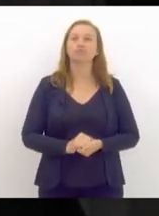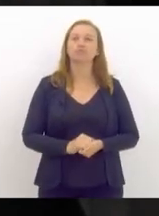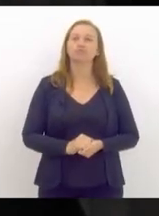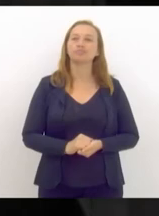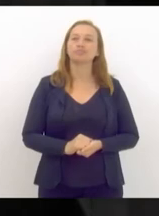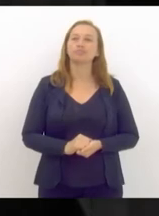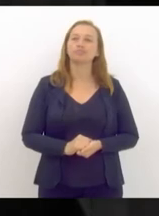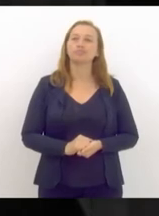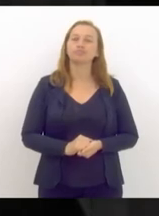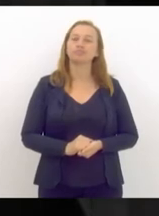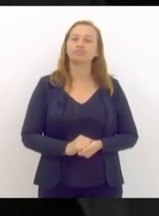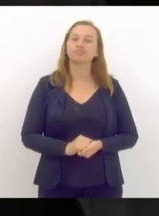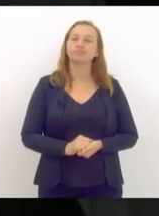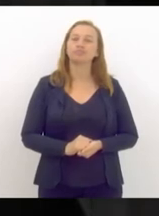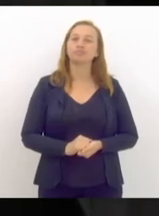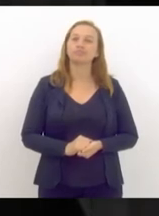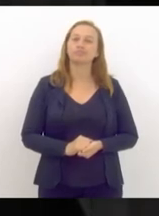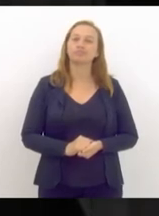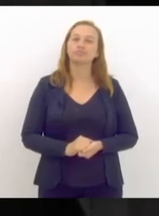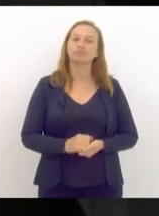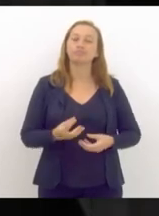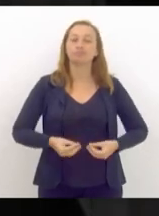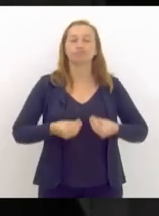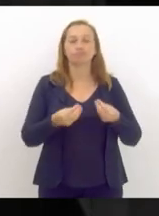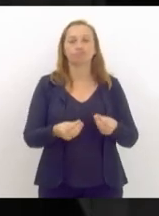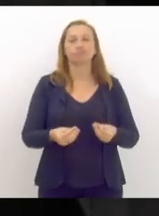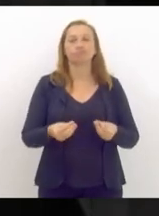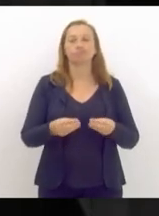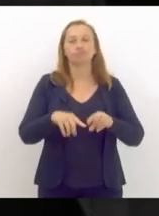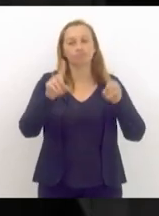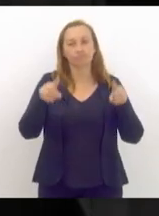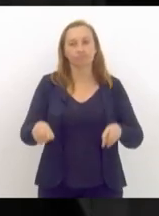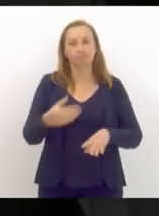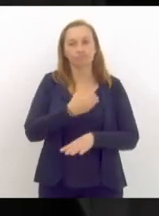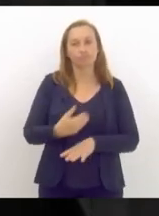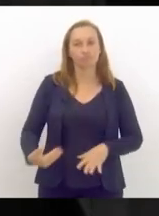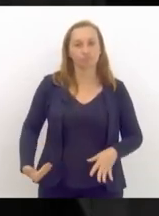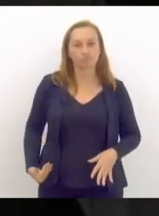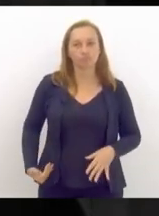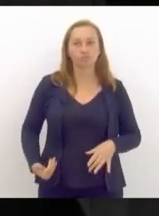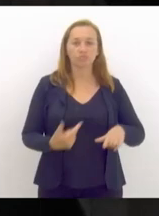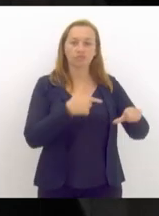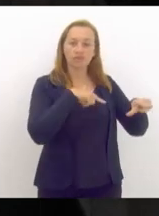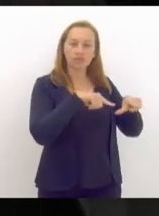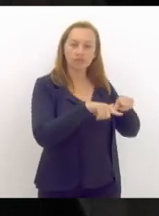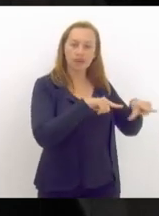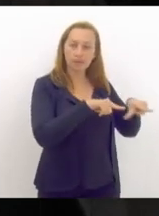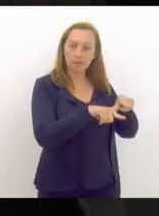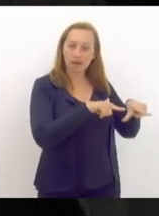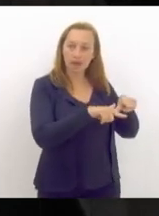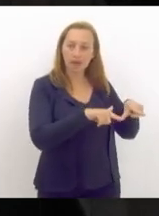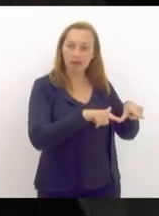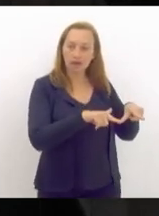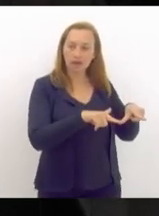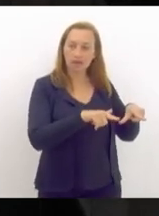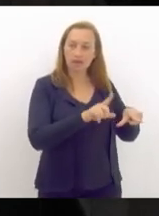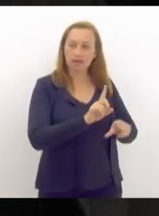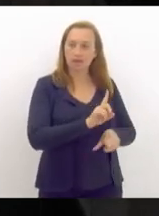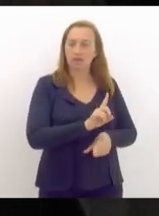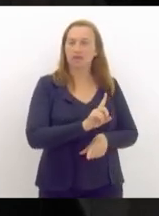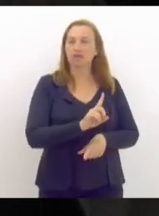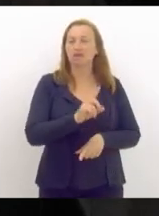conceda aos servidores públicos ativos, inativos e